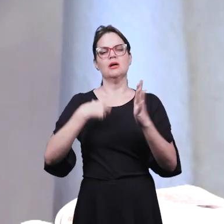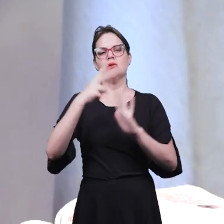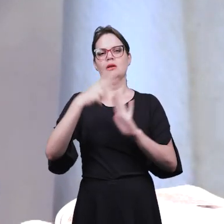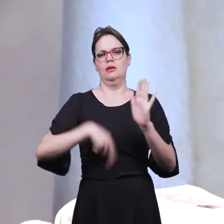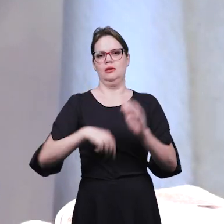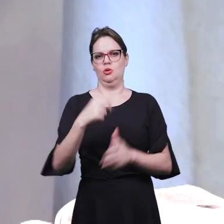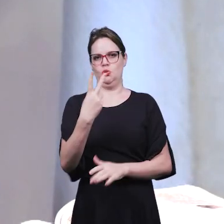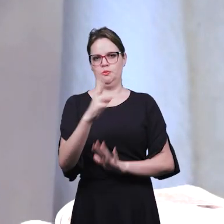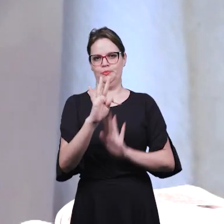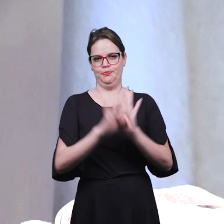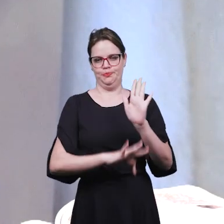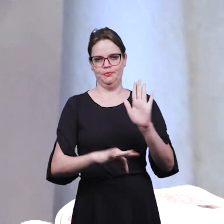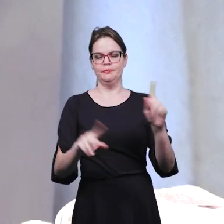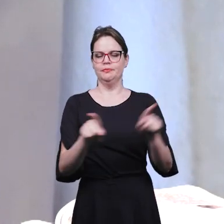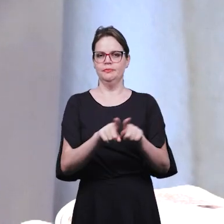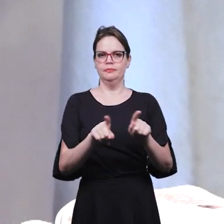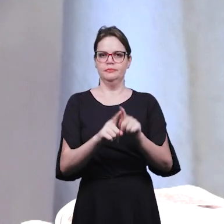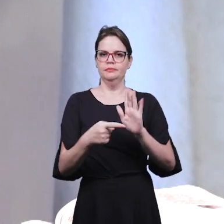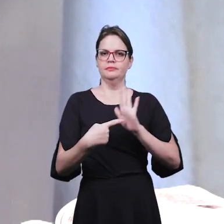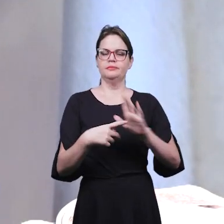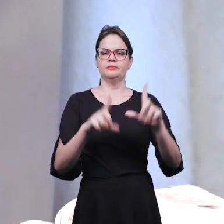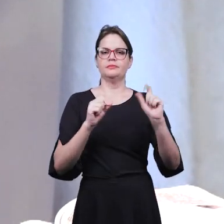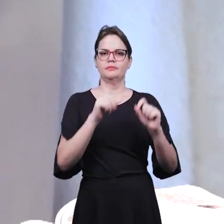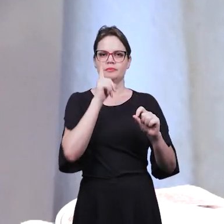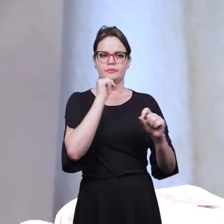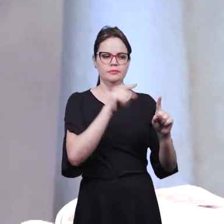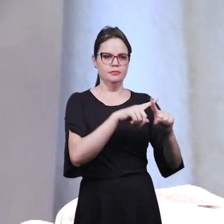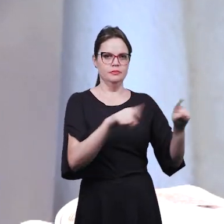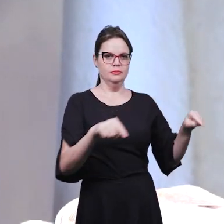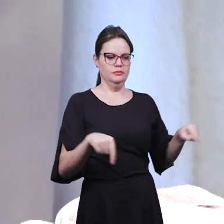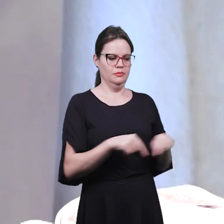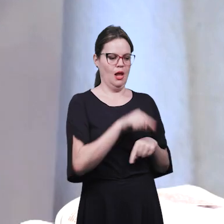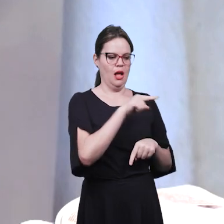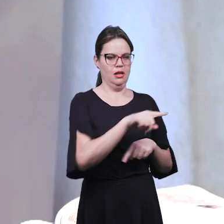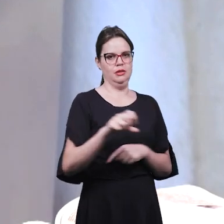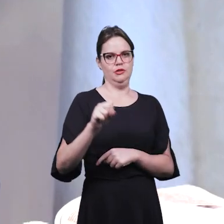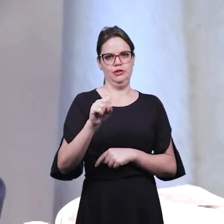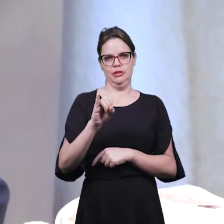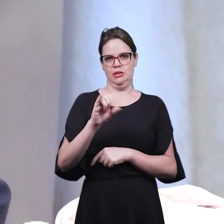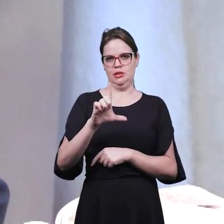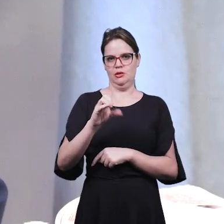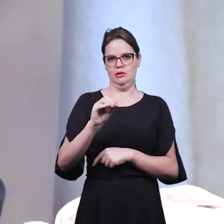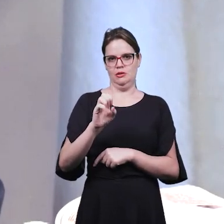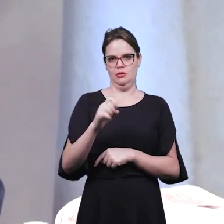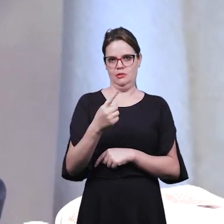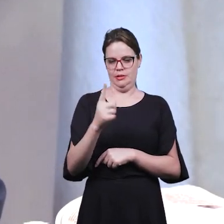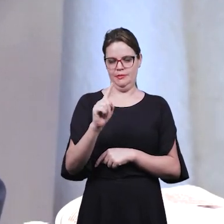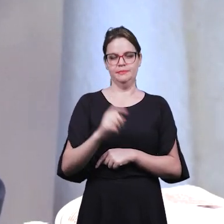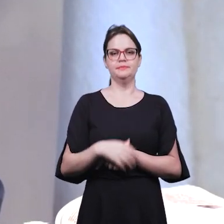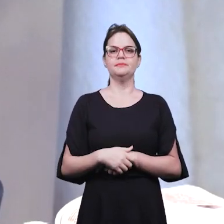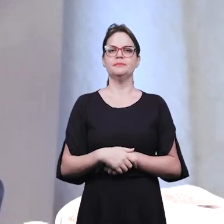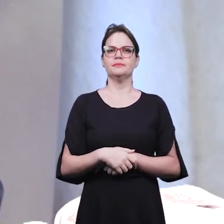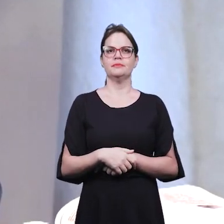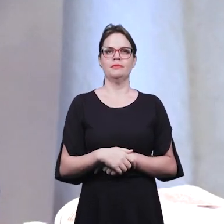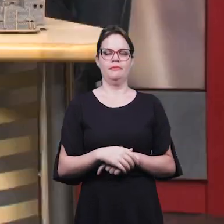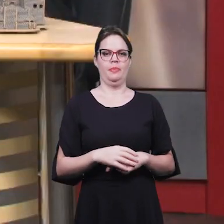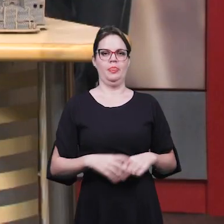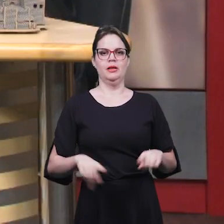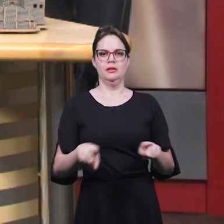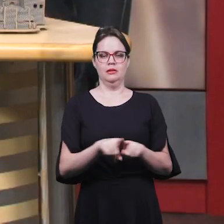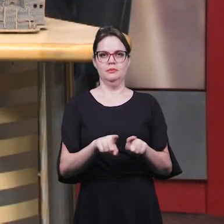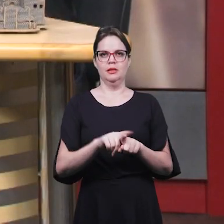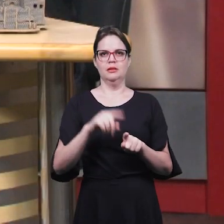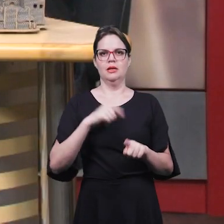Deus, que faz referência ao abastecimento de água, viu, Ian? Amém. Aqui acho que é interessante também ler segundo